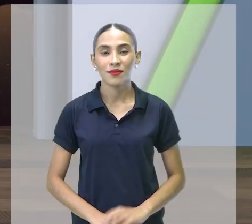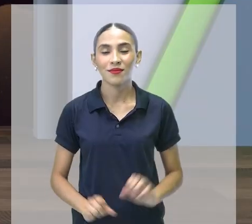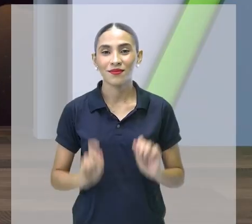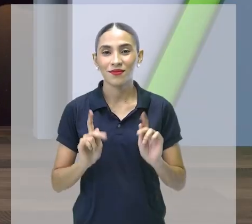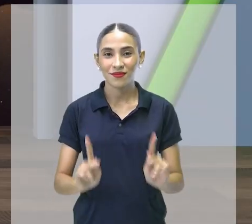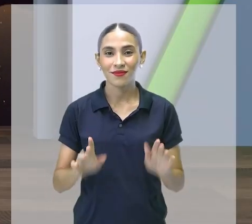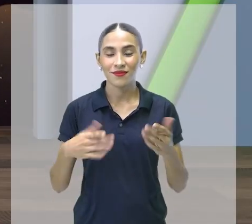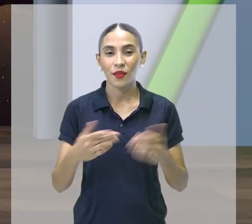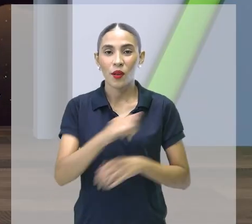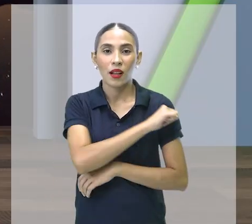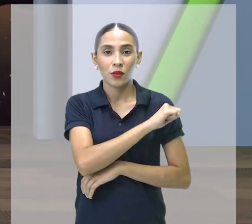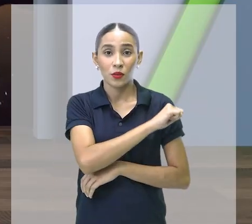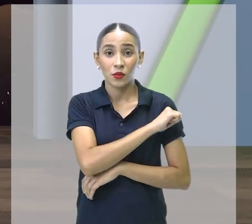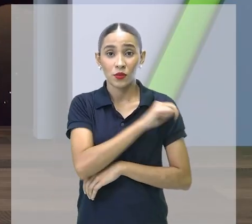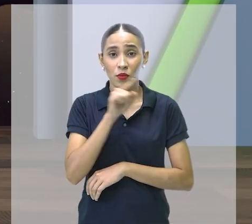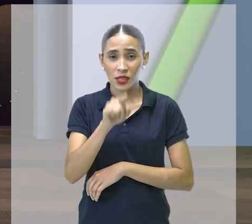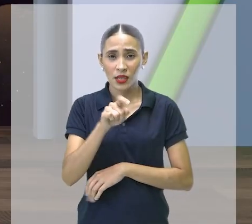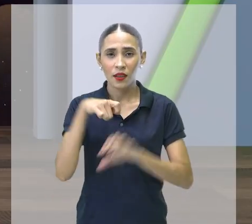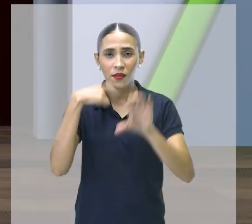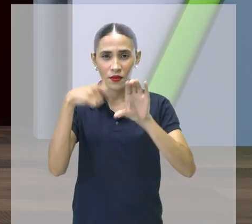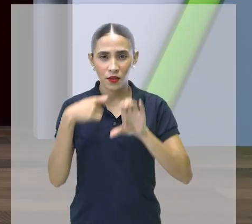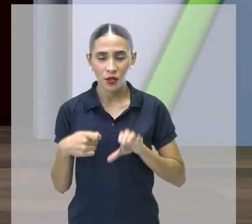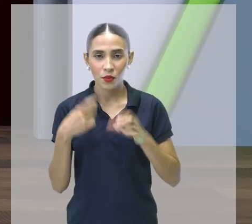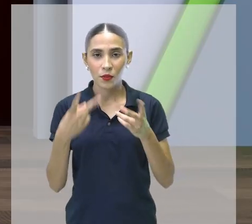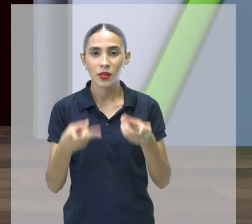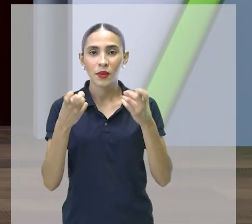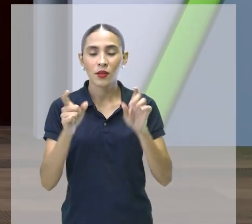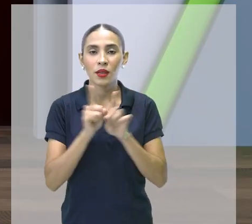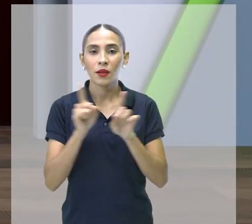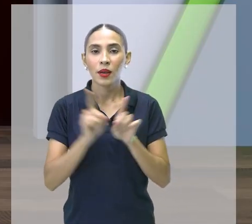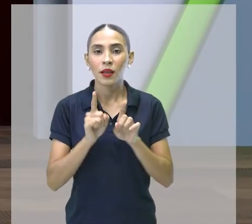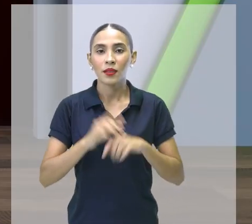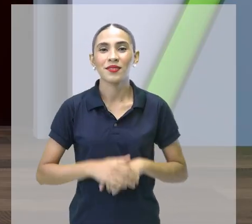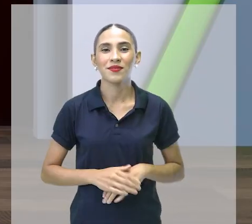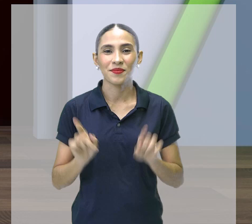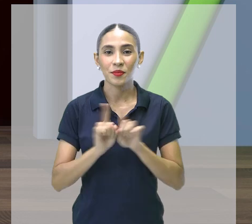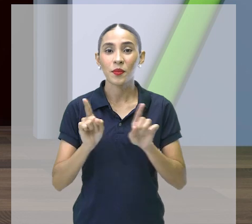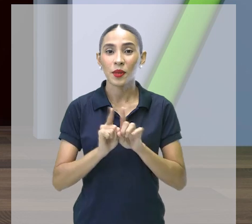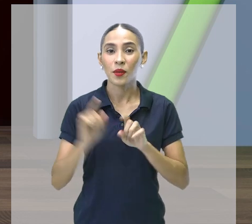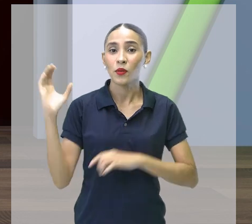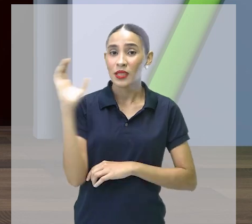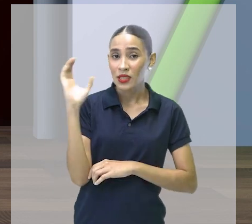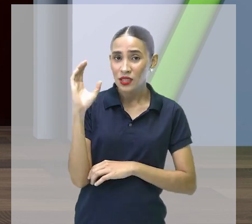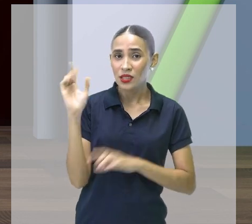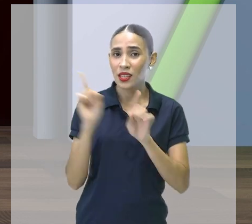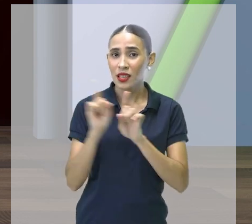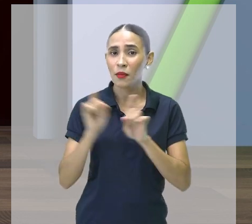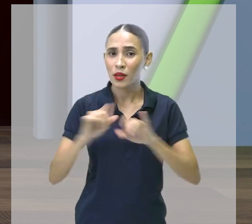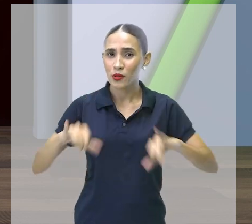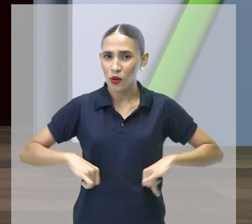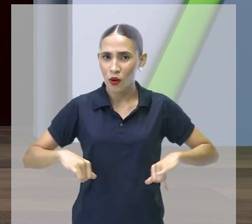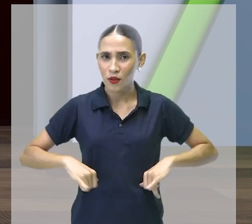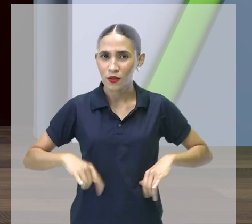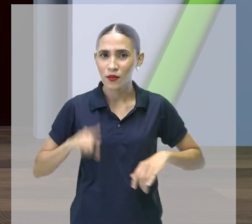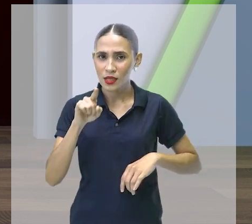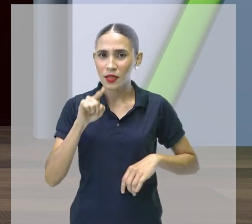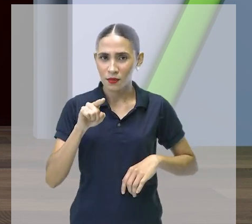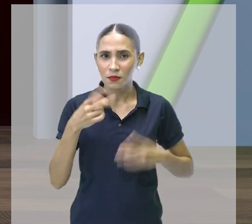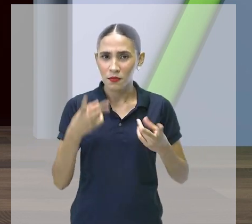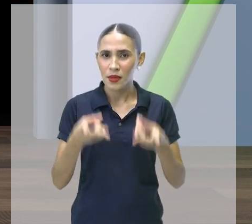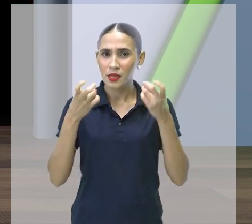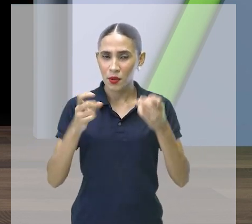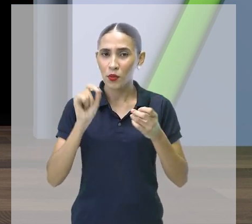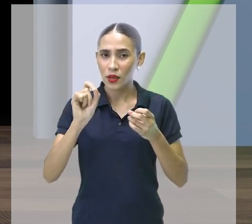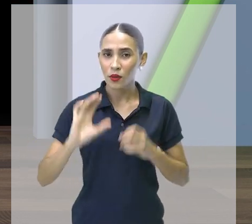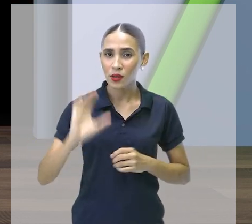Vocês viram aí o que aconteceu com ele? E principalmente nessa época, como é importante sabermos a história